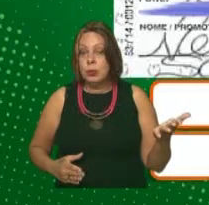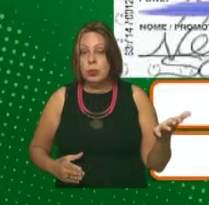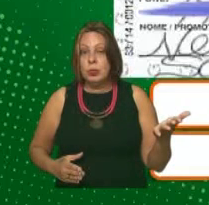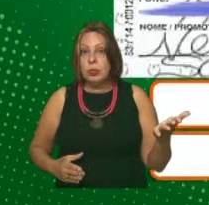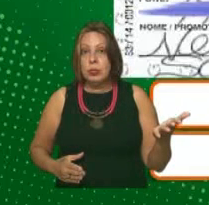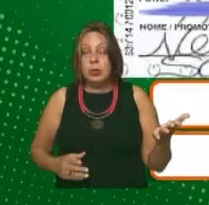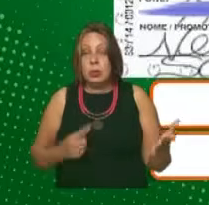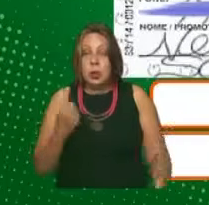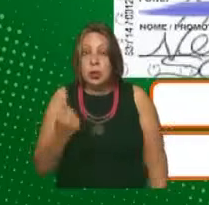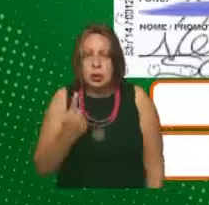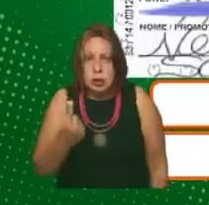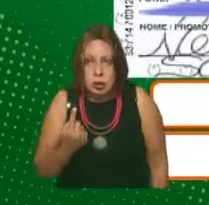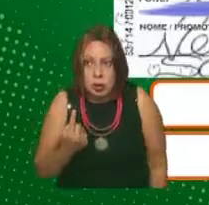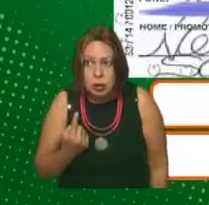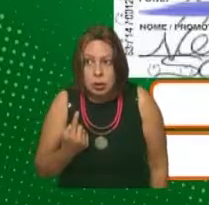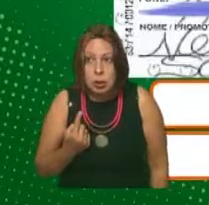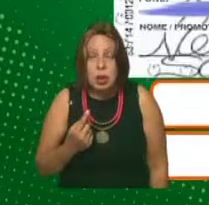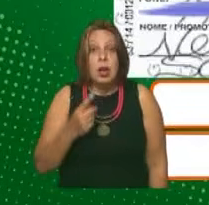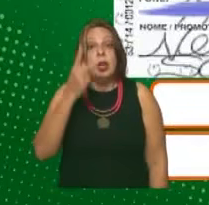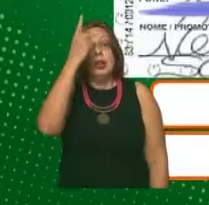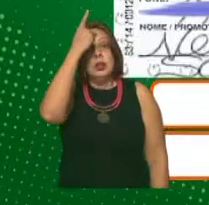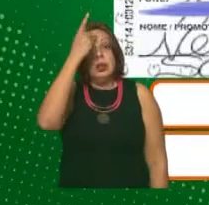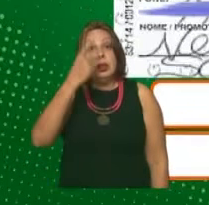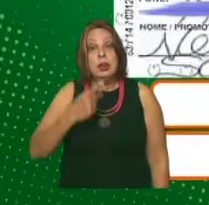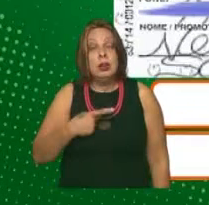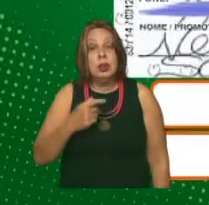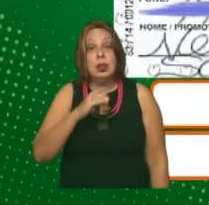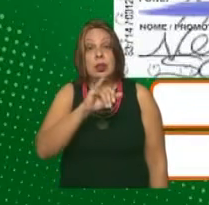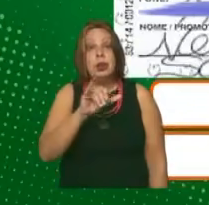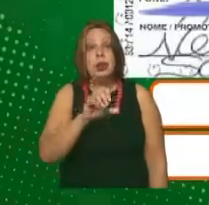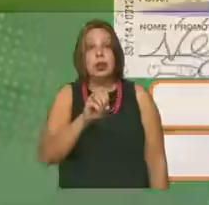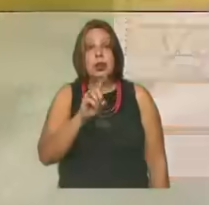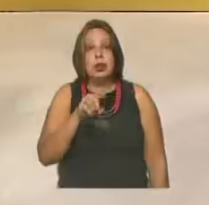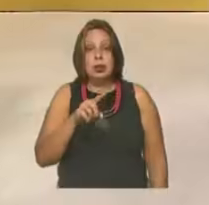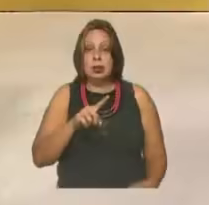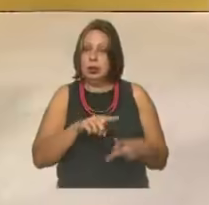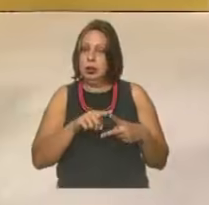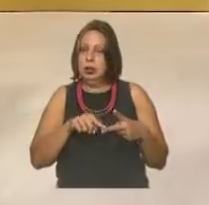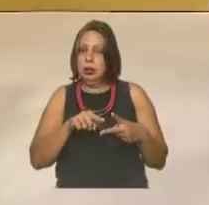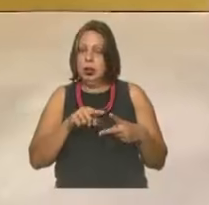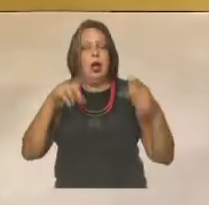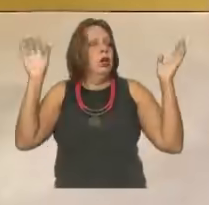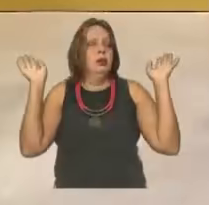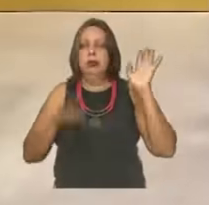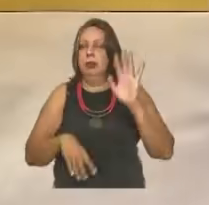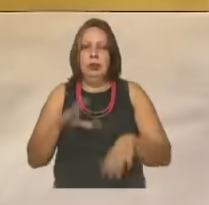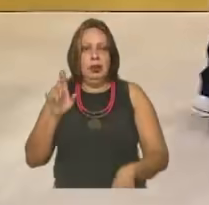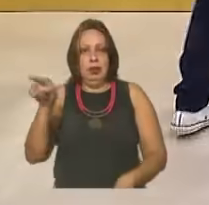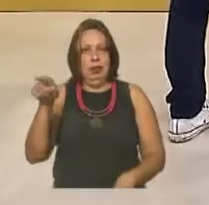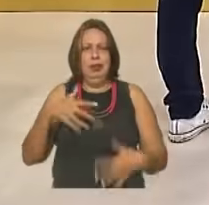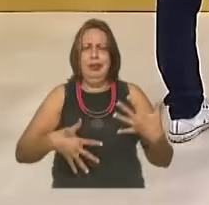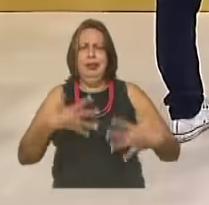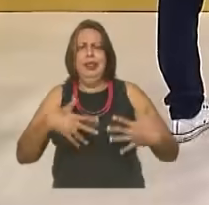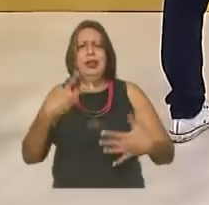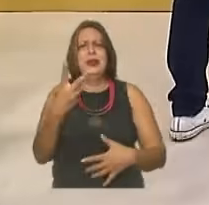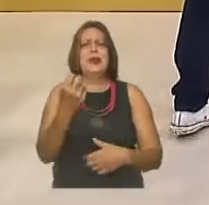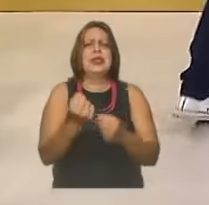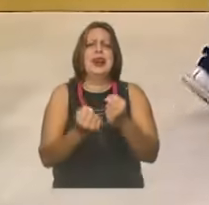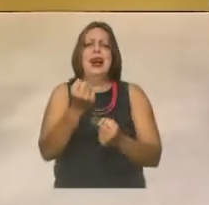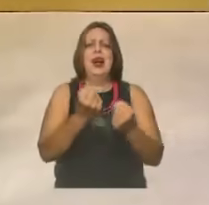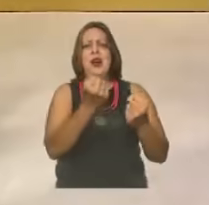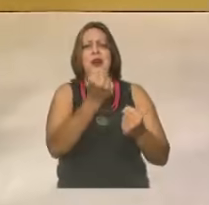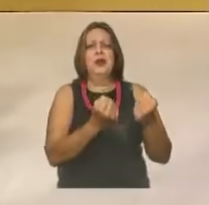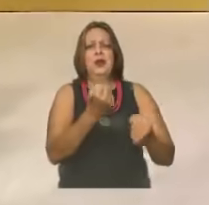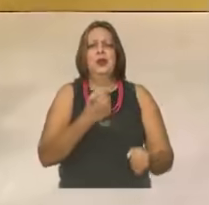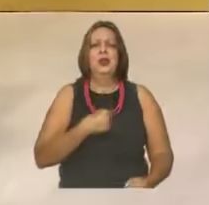Tá sozinho? É sozinho, José Augusto? Ah, não, são dois carrões, o Fiat e o Renault, pra você, José Augusto.